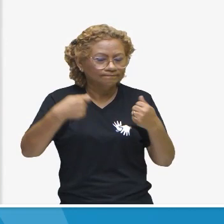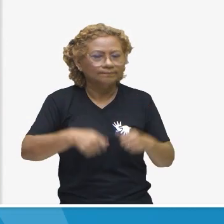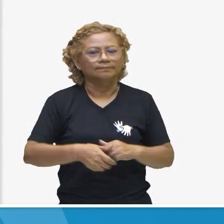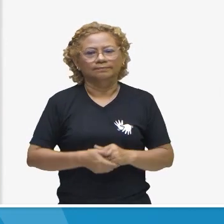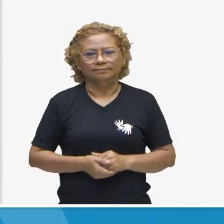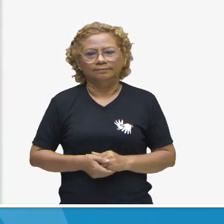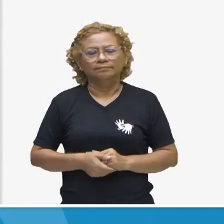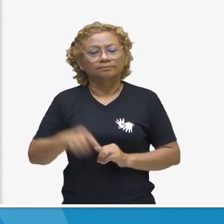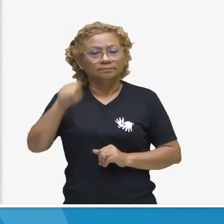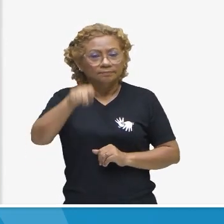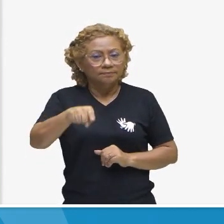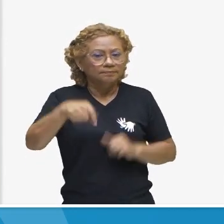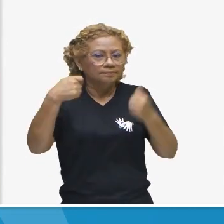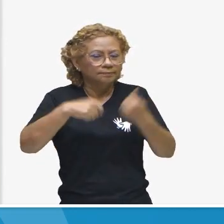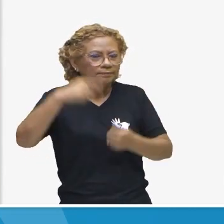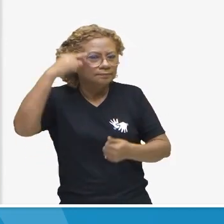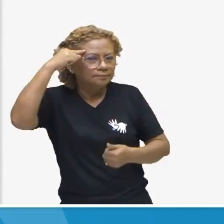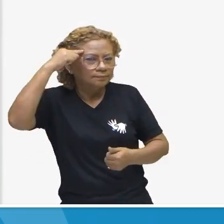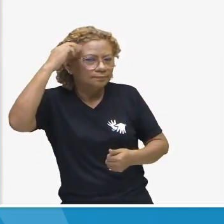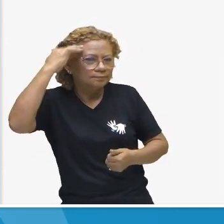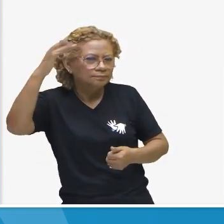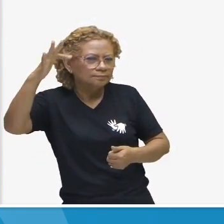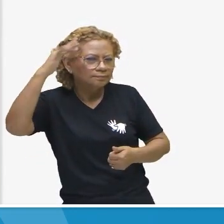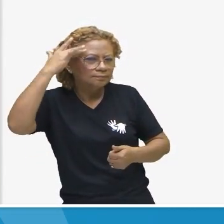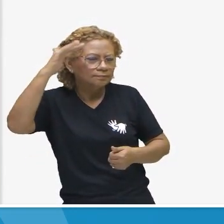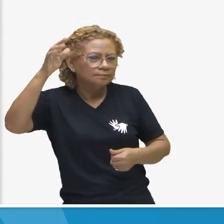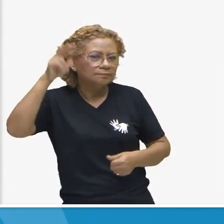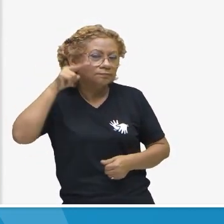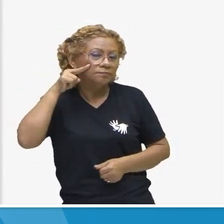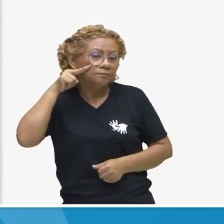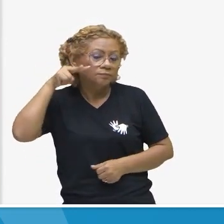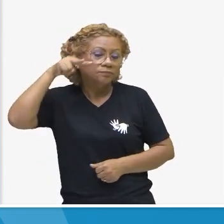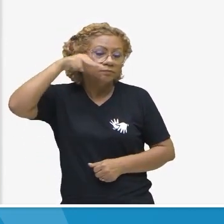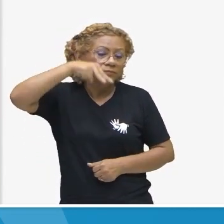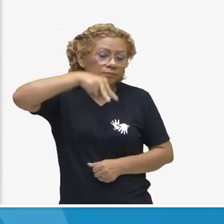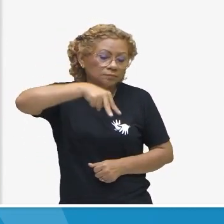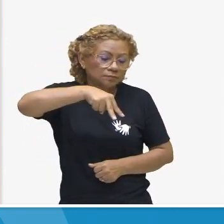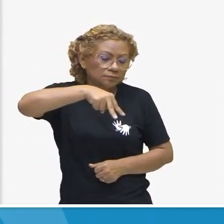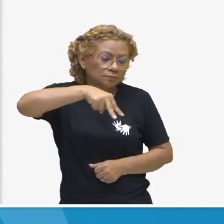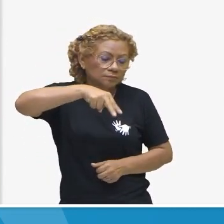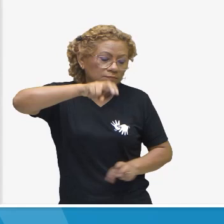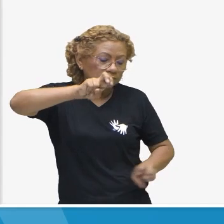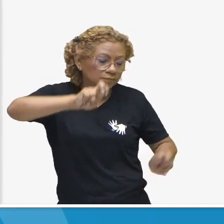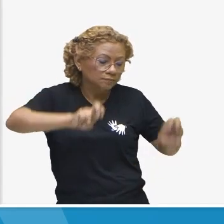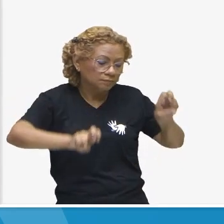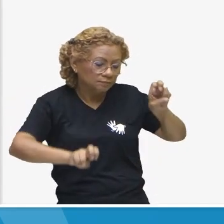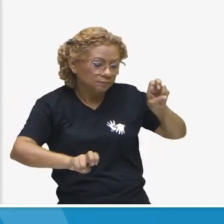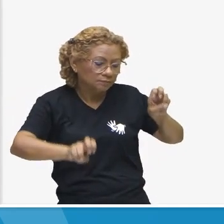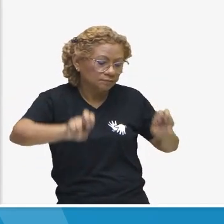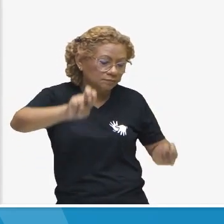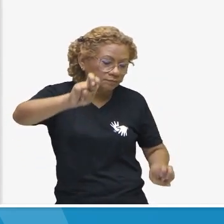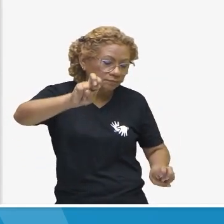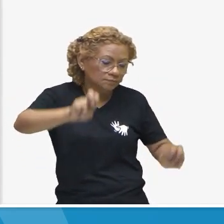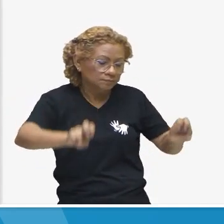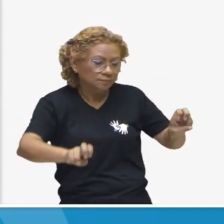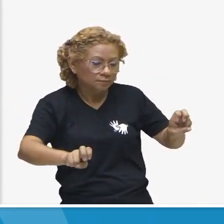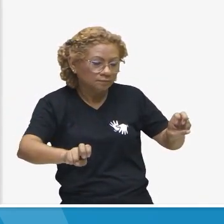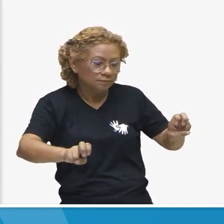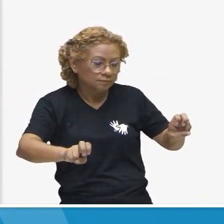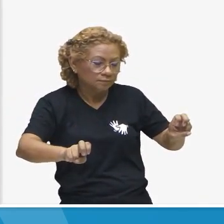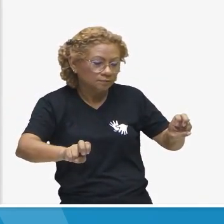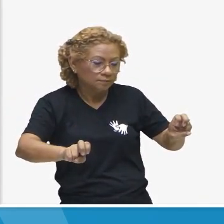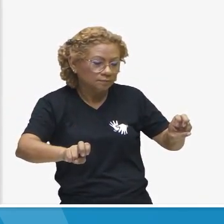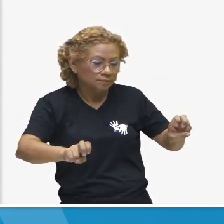tem que imaginar, tá? A gente olhando essa gangorra de cima para baixo, né? Temos que imaginar que sombra que